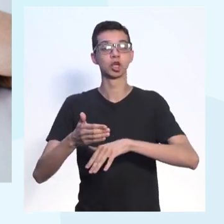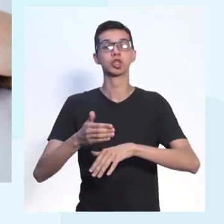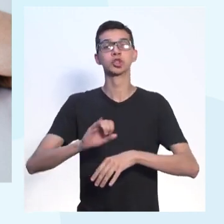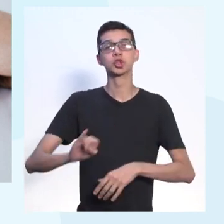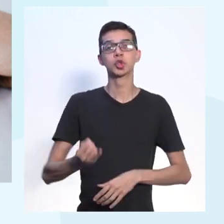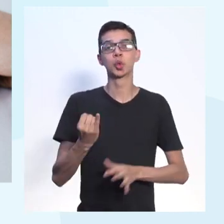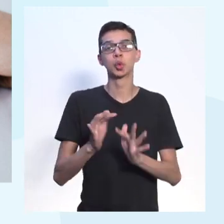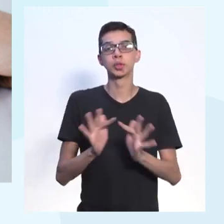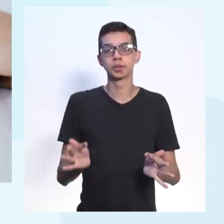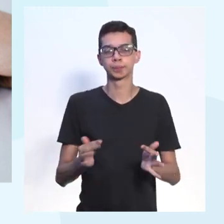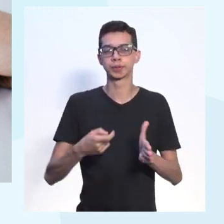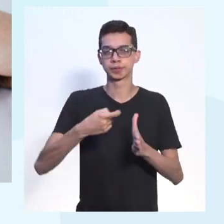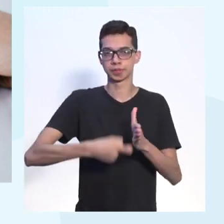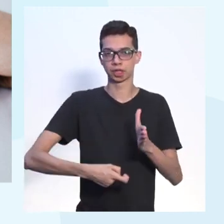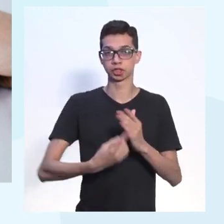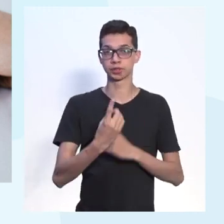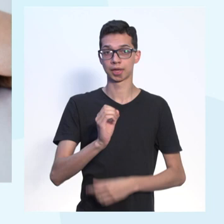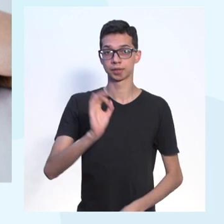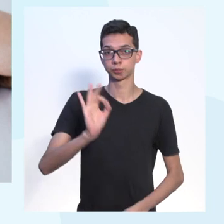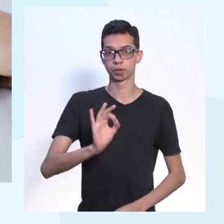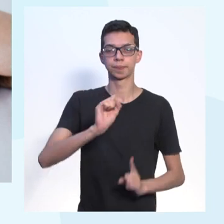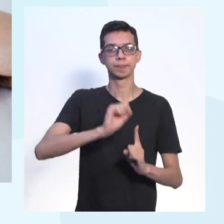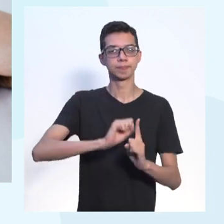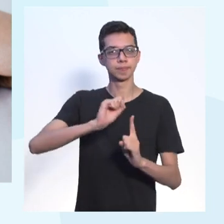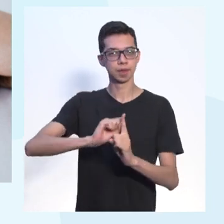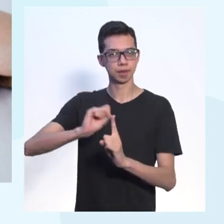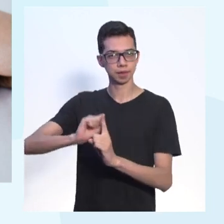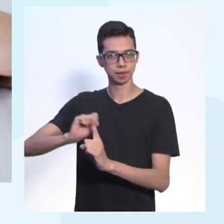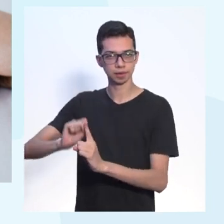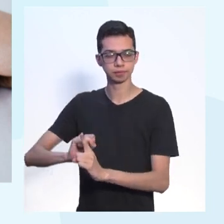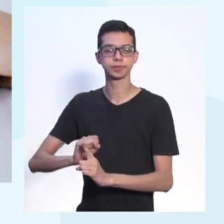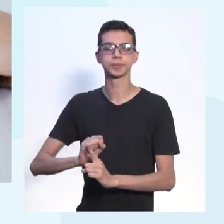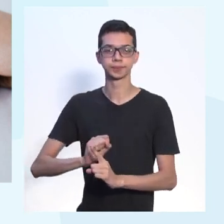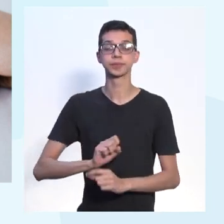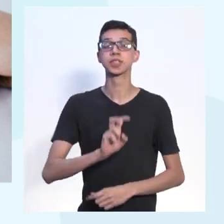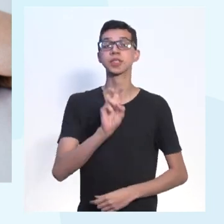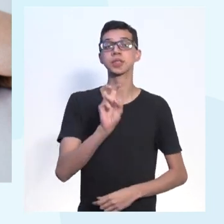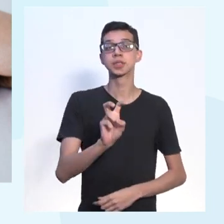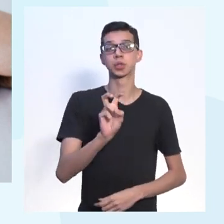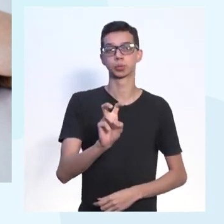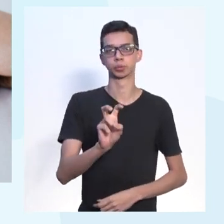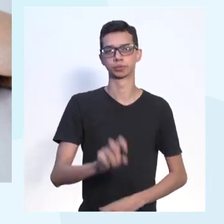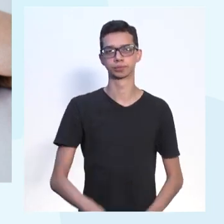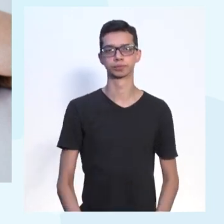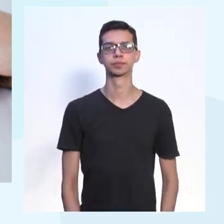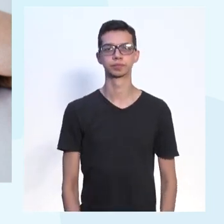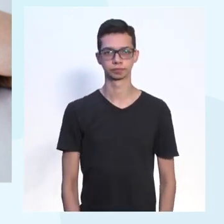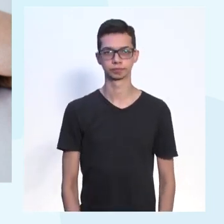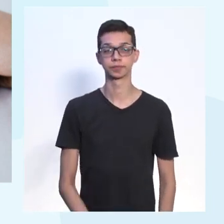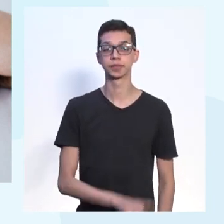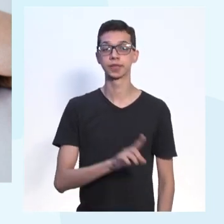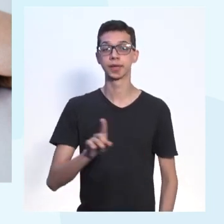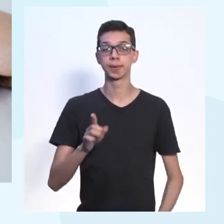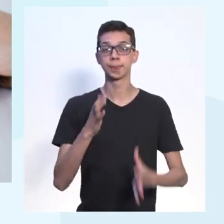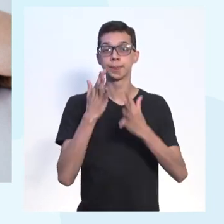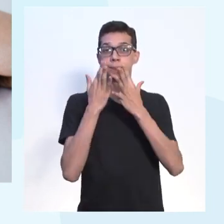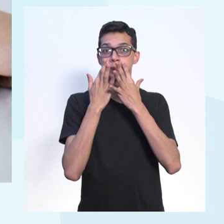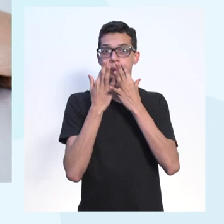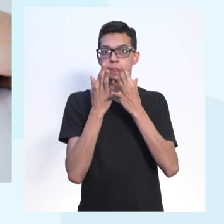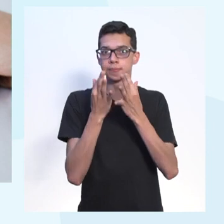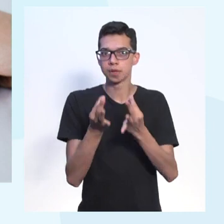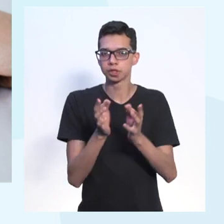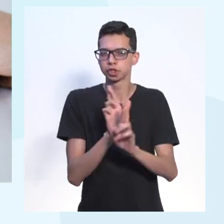agora de 10% ao mês durante 5 meses. Presta atenção que aqui tem uma